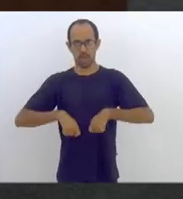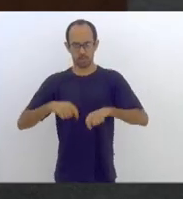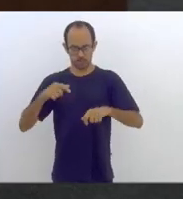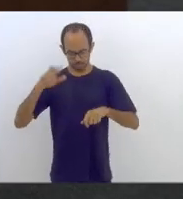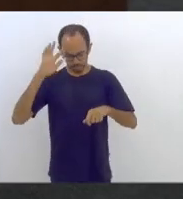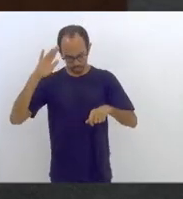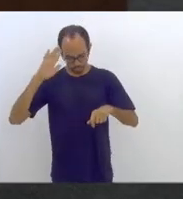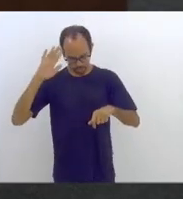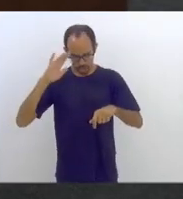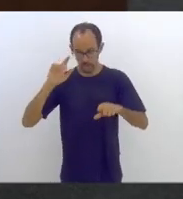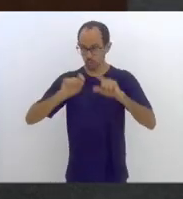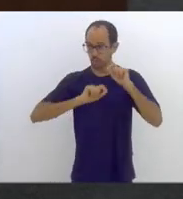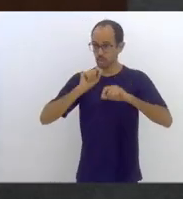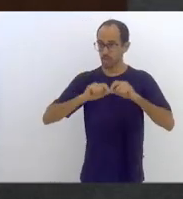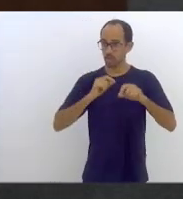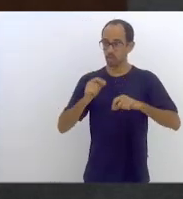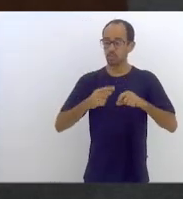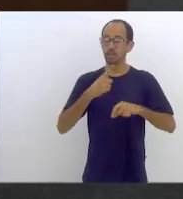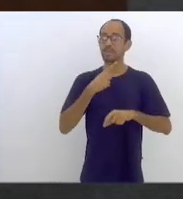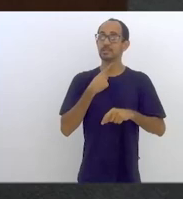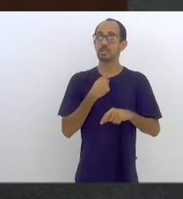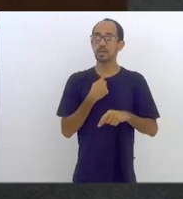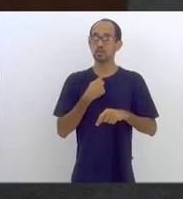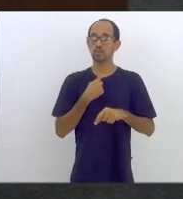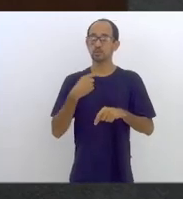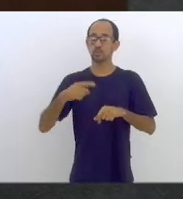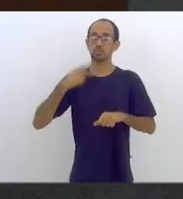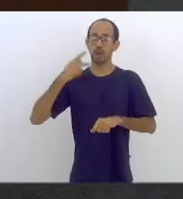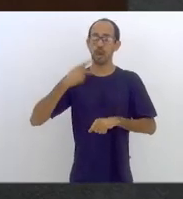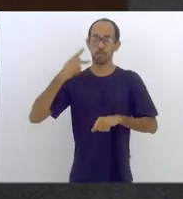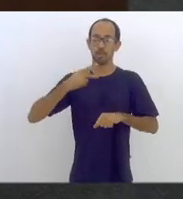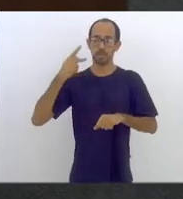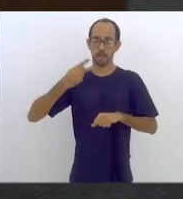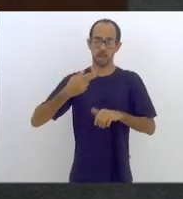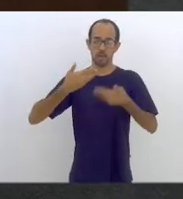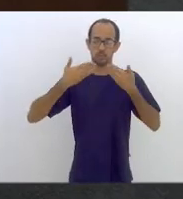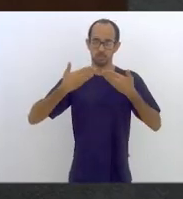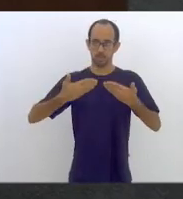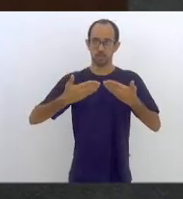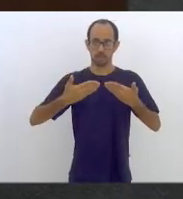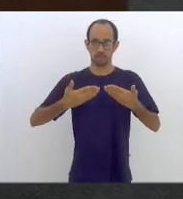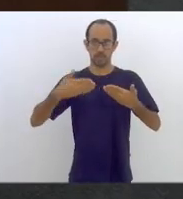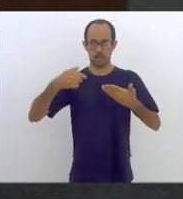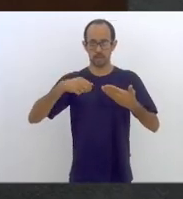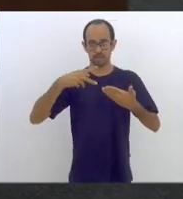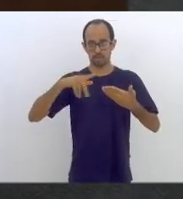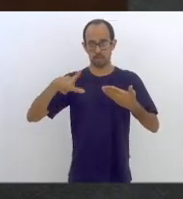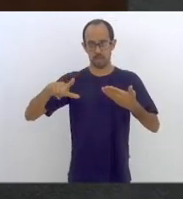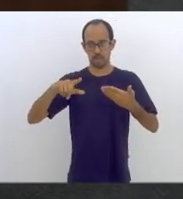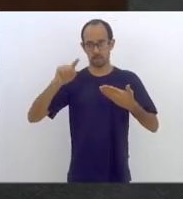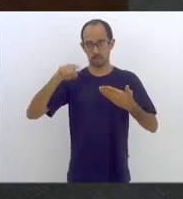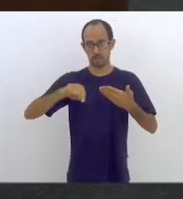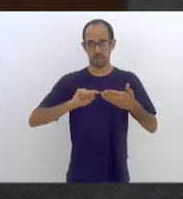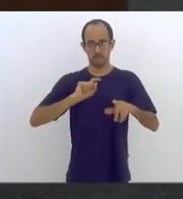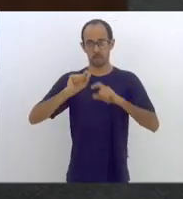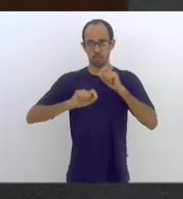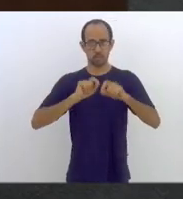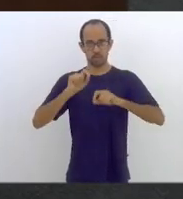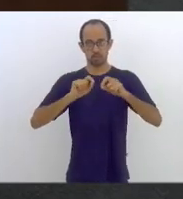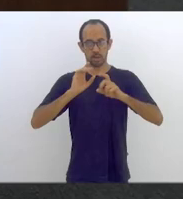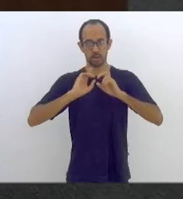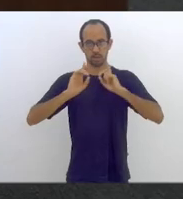que o desejo é do parlamentar ao apresentar esse projeto de lei foi para